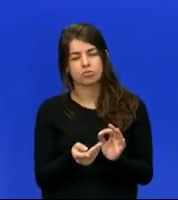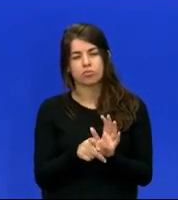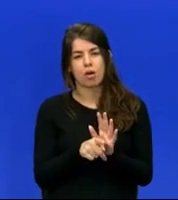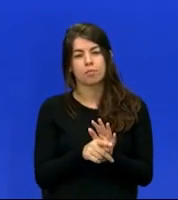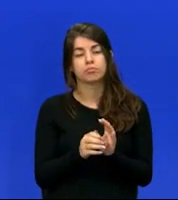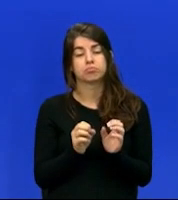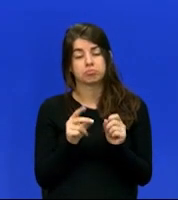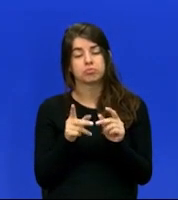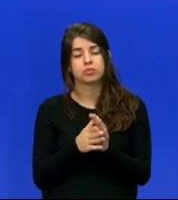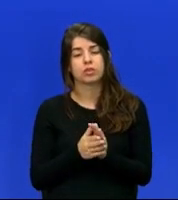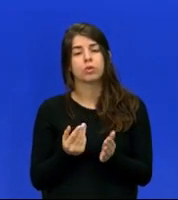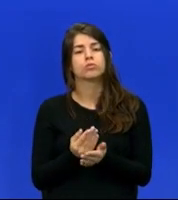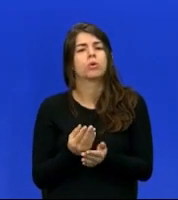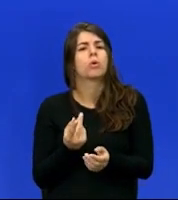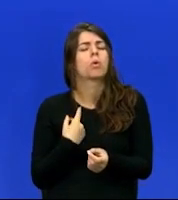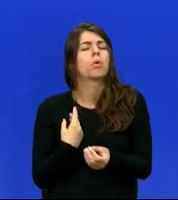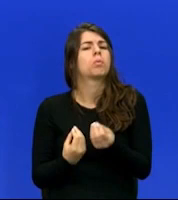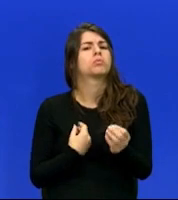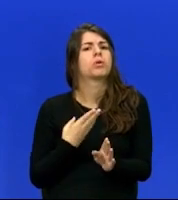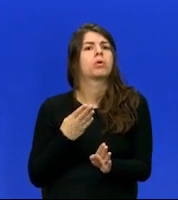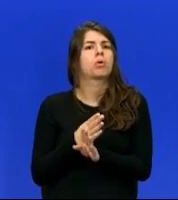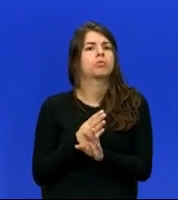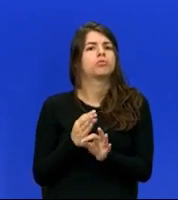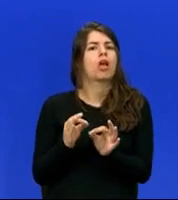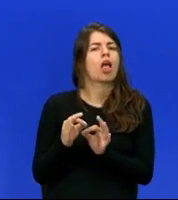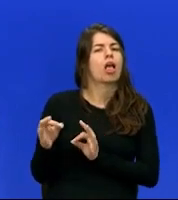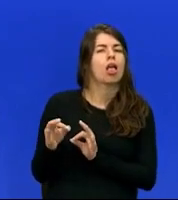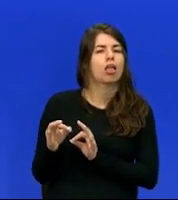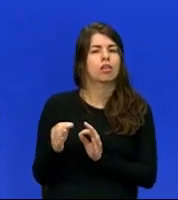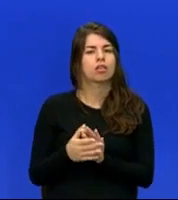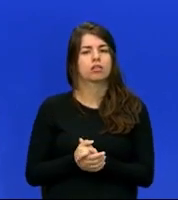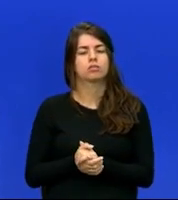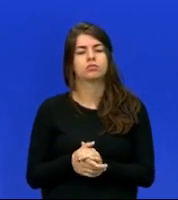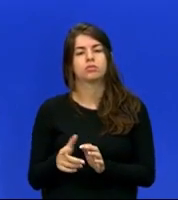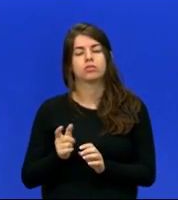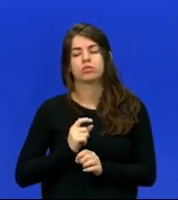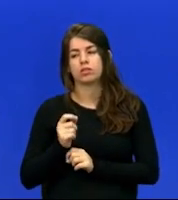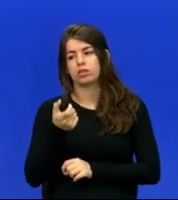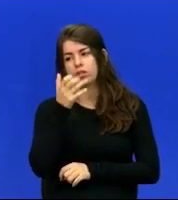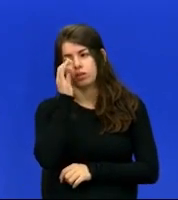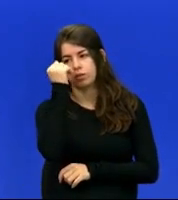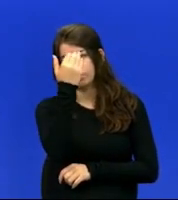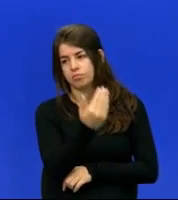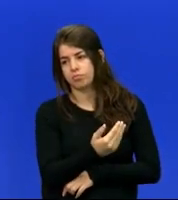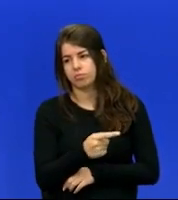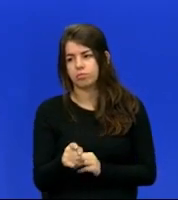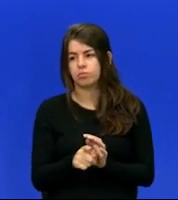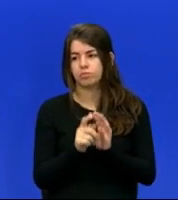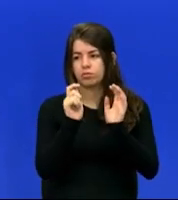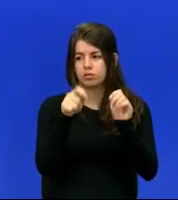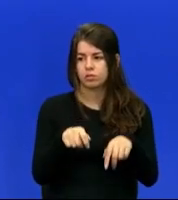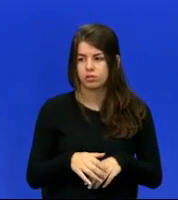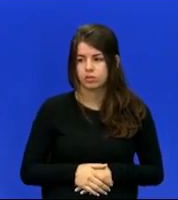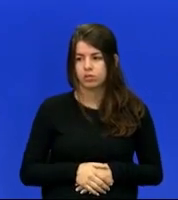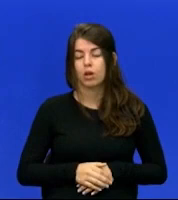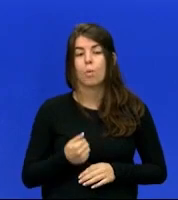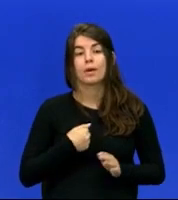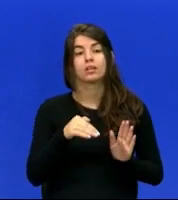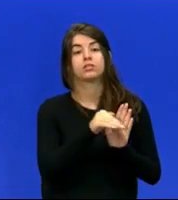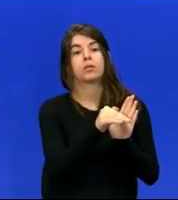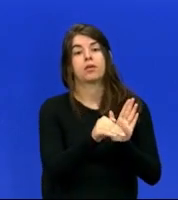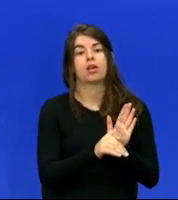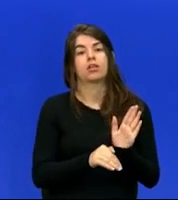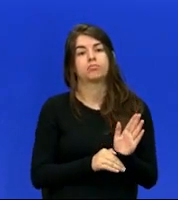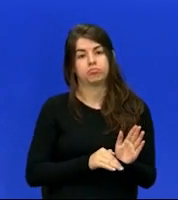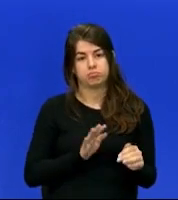que você vai encontrar essa área, né? Você vai ter um recurso dessa área através de umas tabelas.